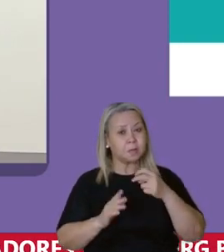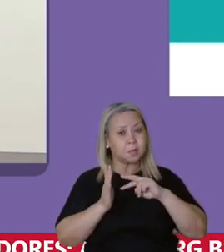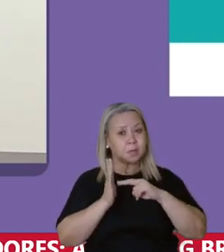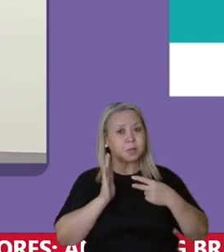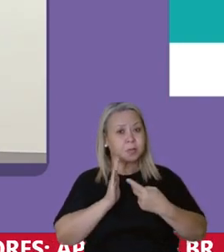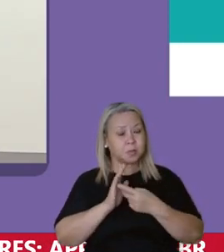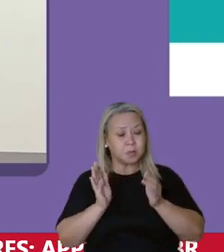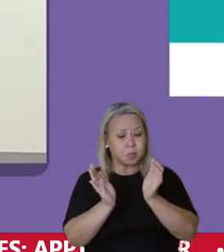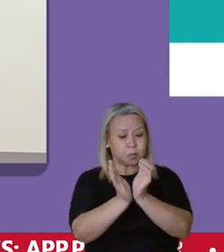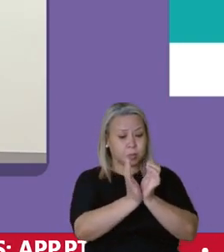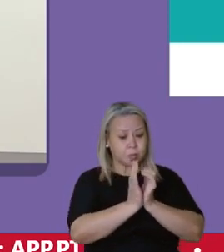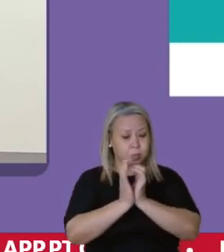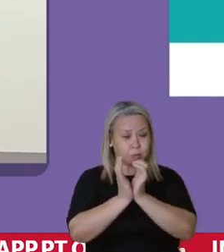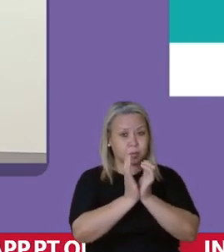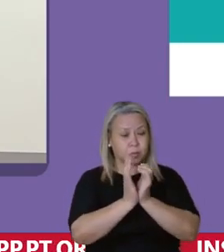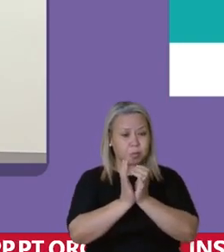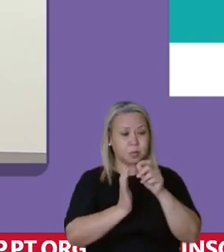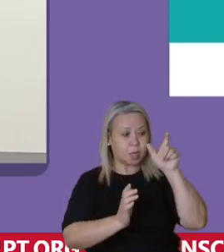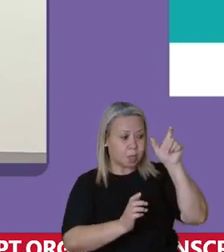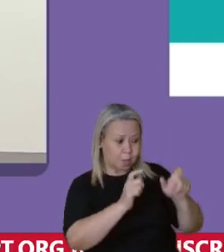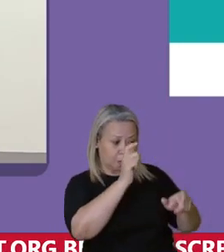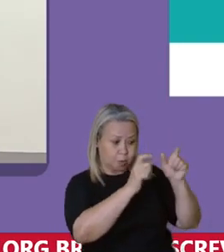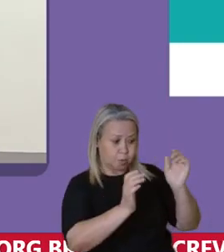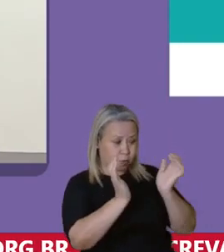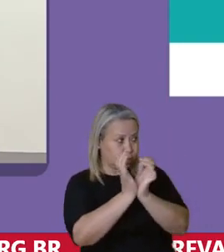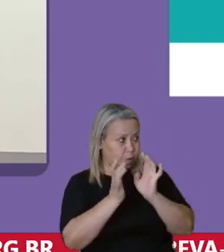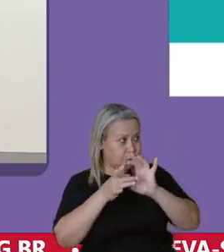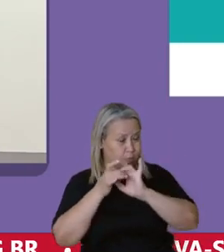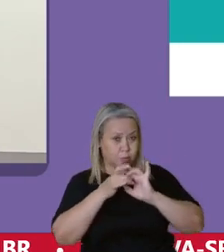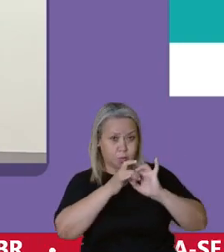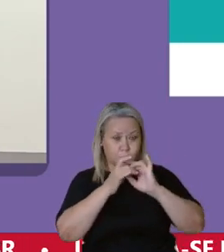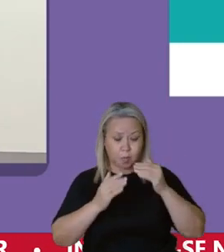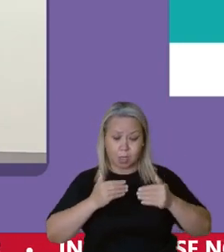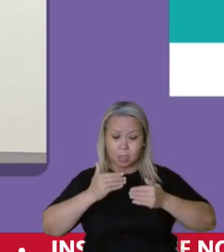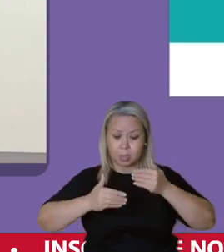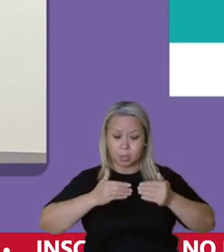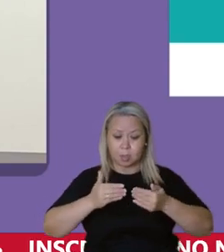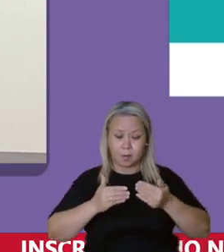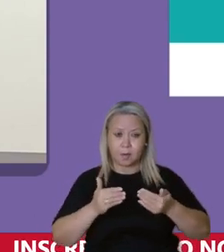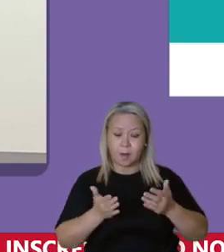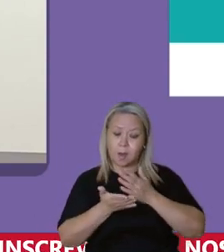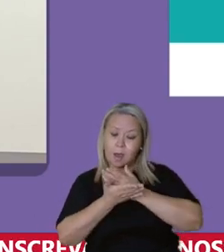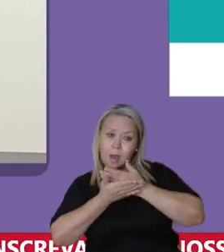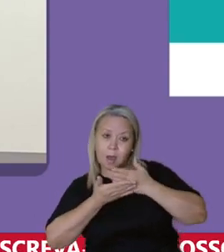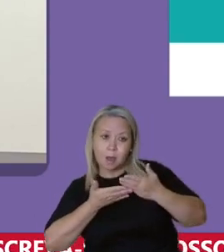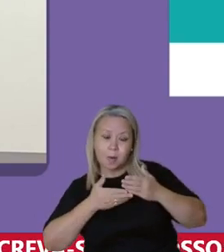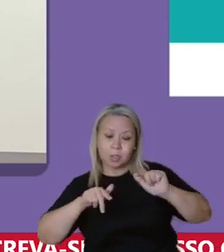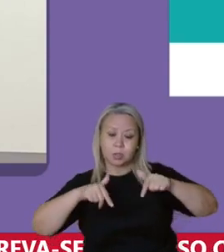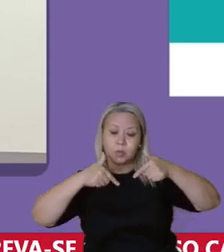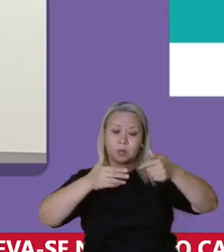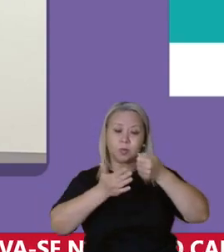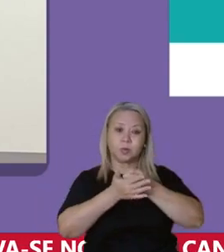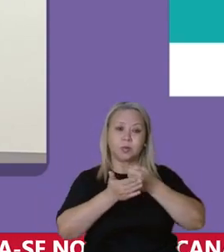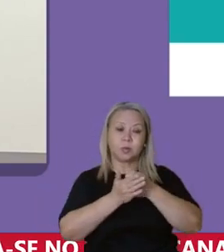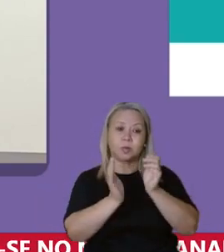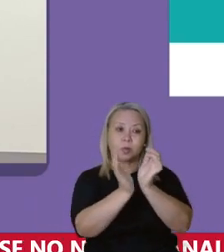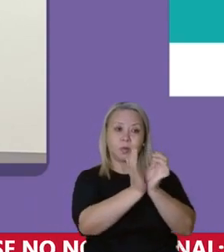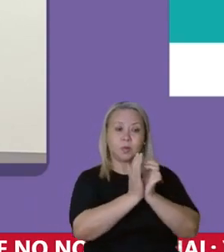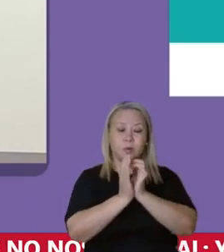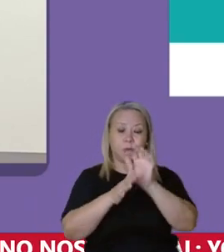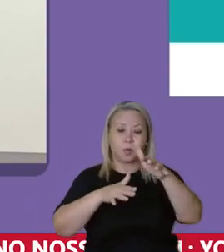São processos de mudança individual, mas que se desenvolvem a partir de lutas coletivas, de